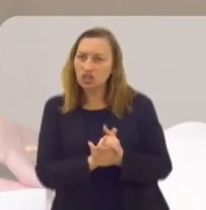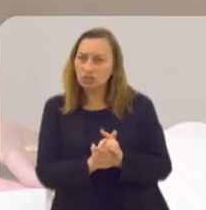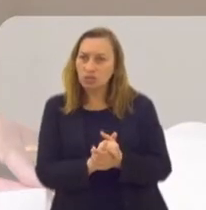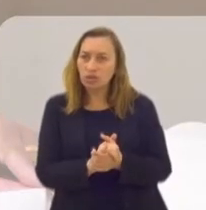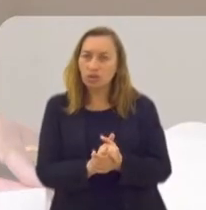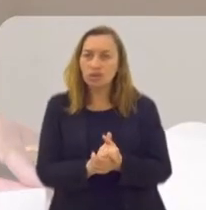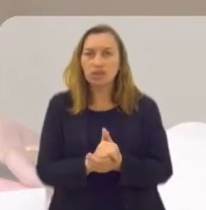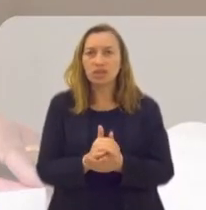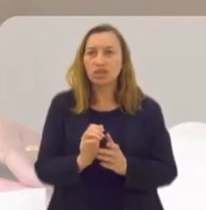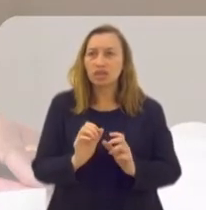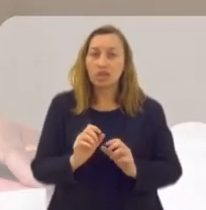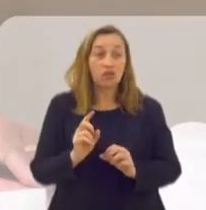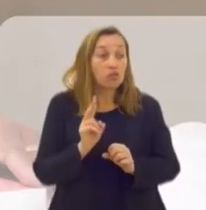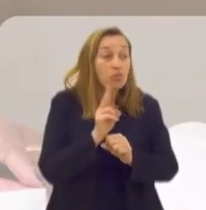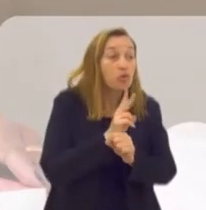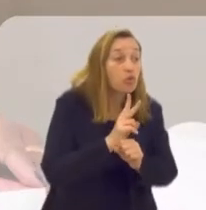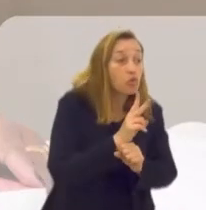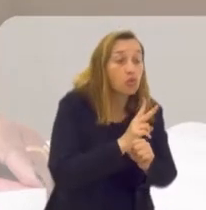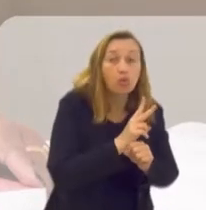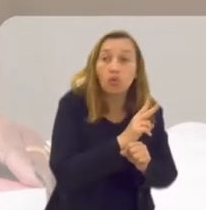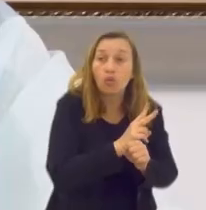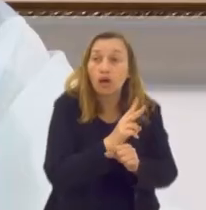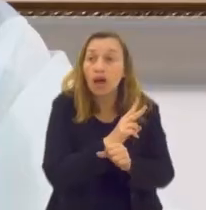esposa dele, uma senhorinha muito dedicada, foi